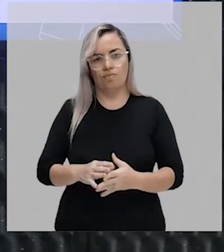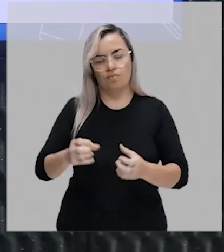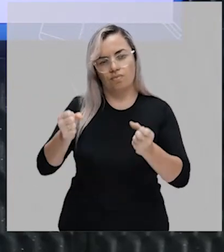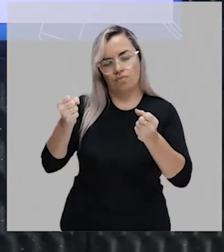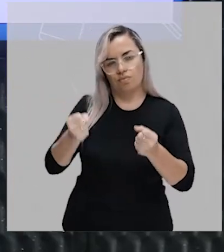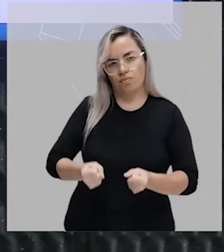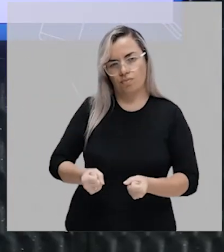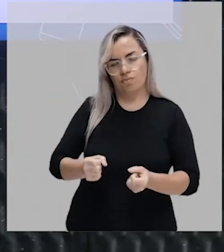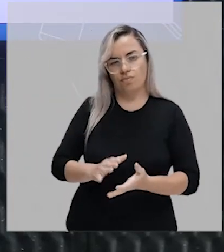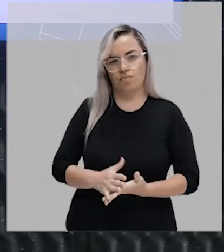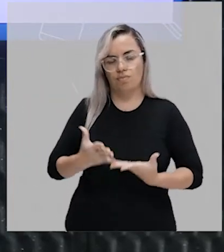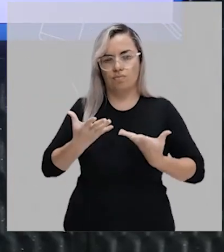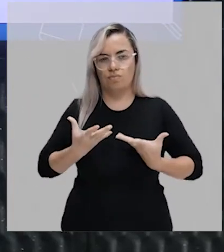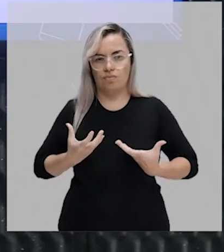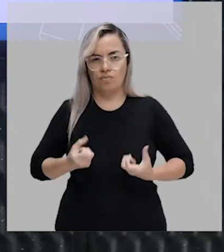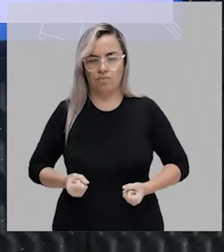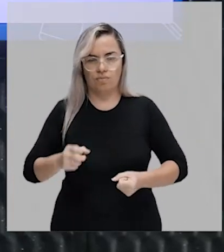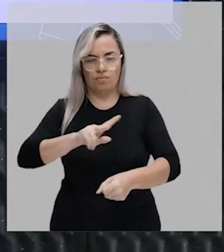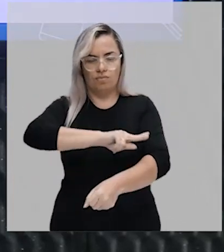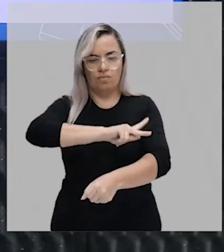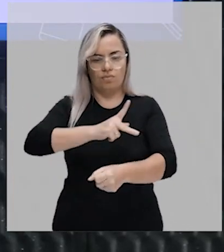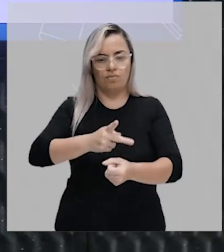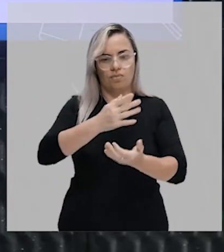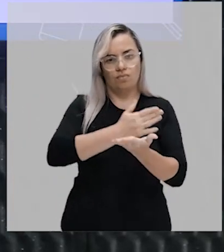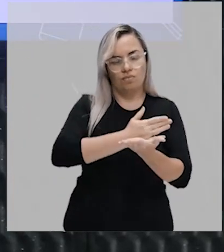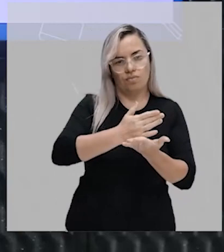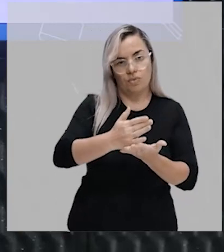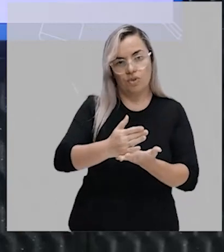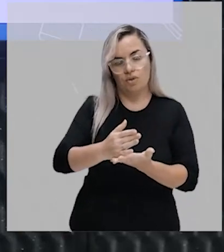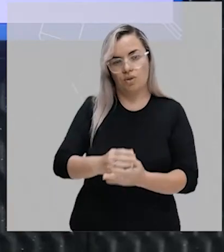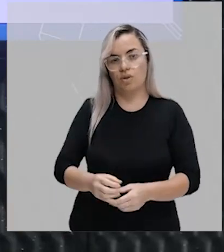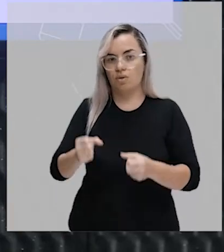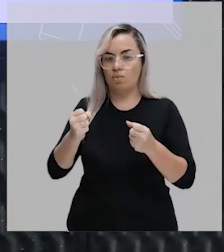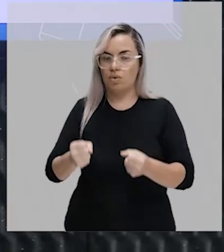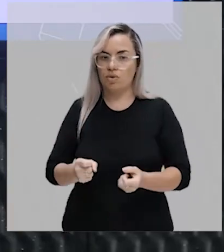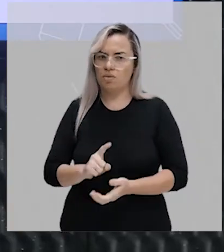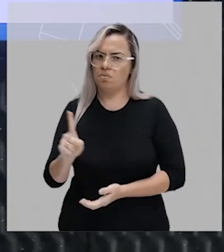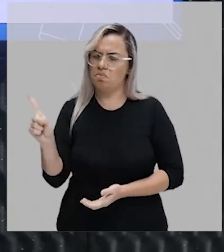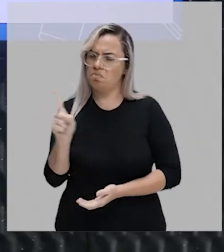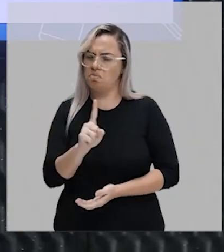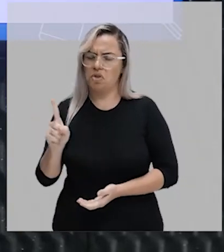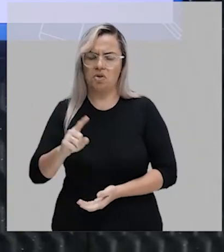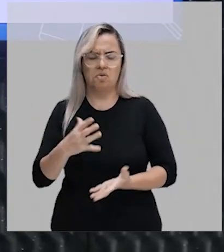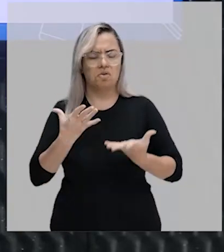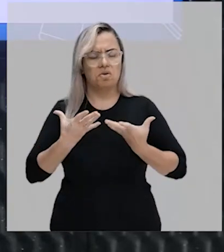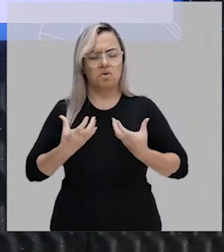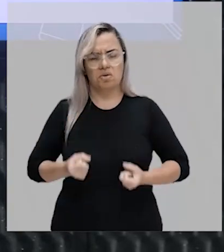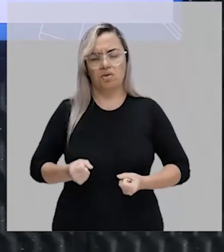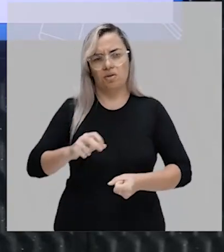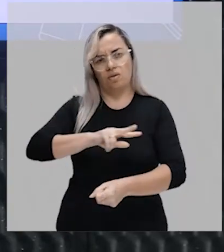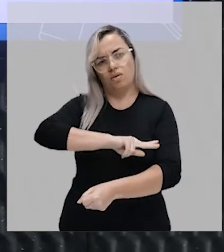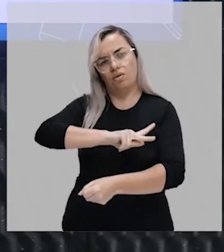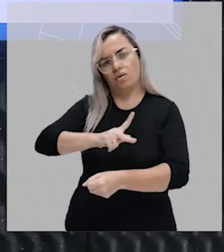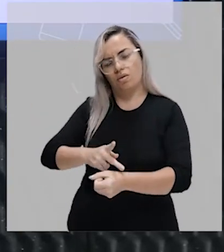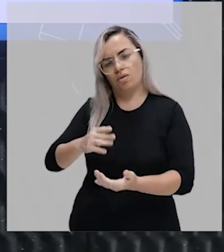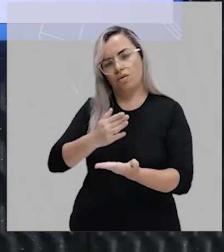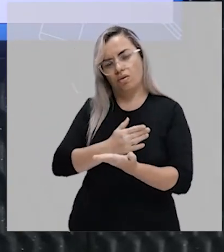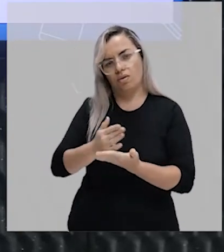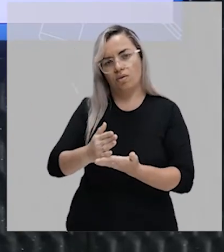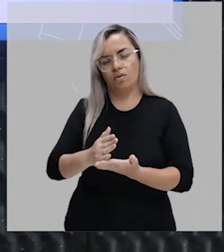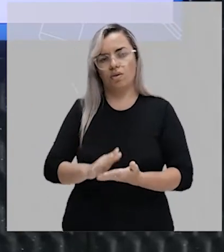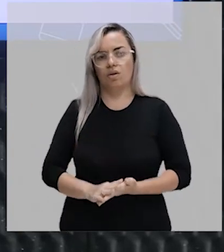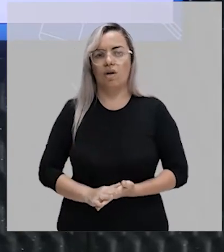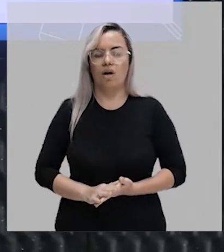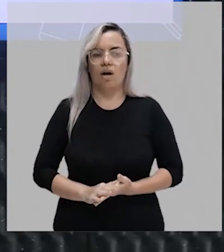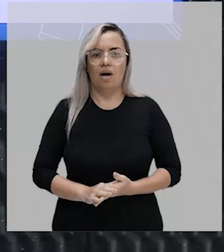pode aceitar sua hipótese inicial ou ela pode derrubar ela. E aí se ela derrubar sua hipótese, você tem que